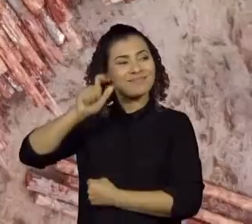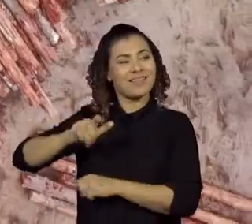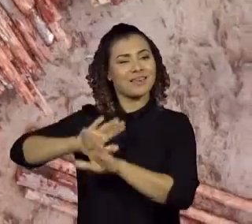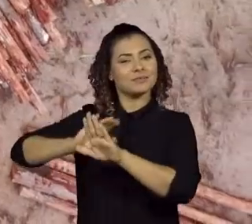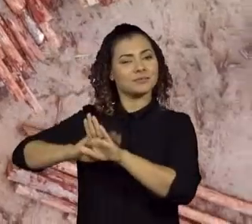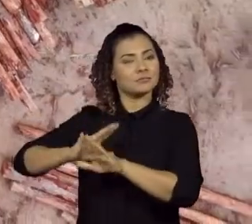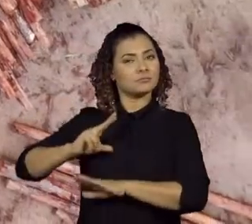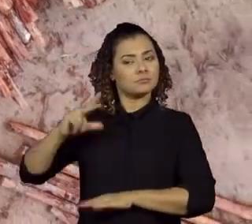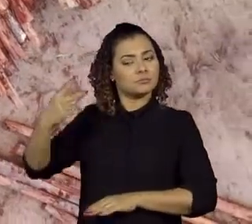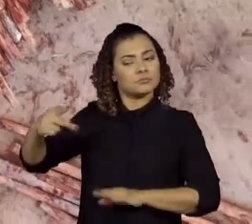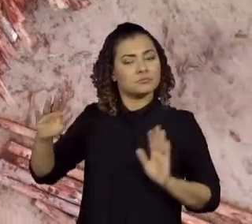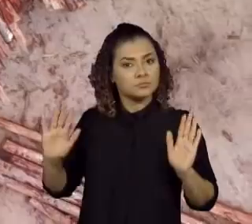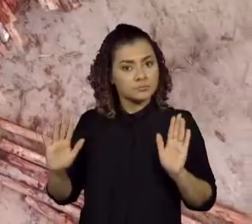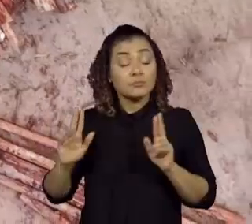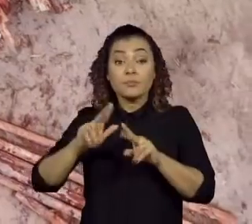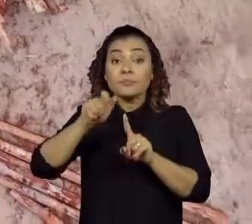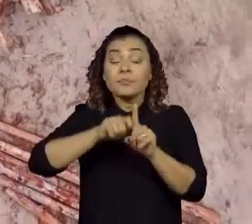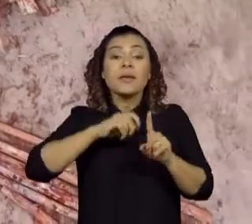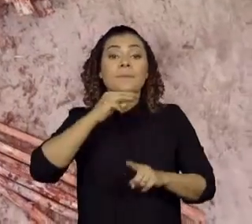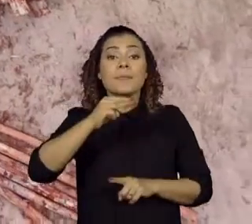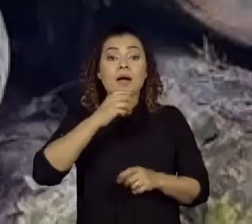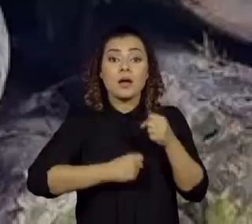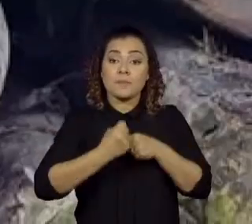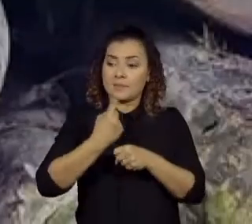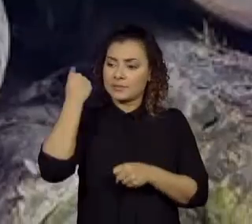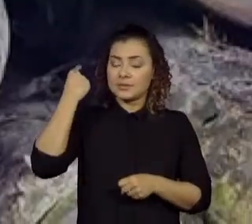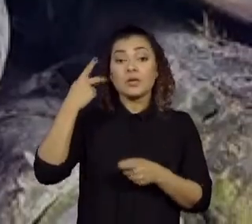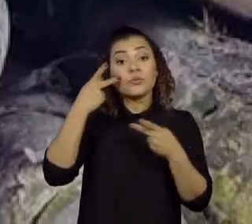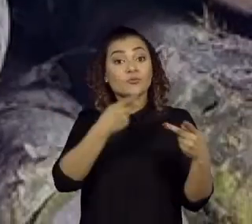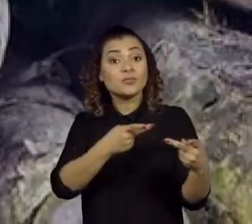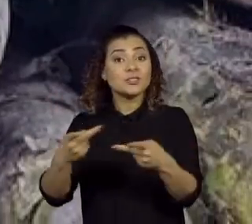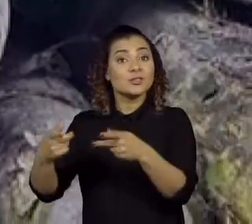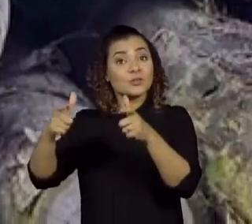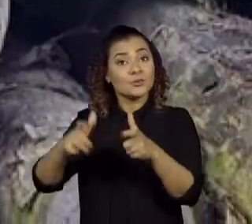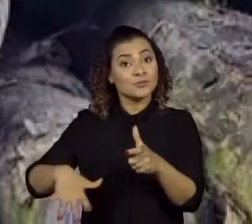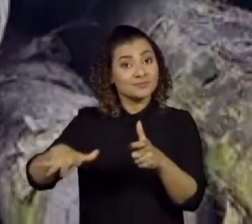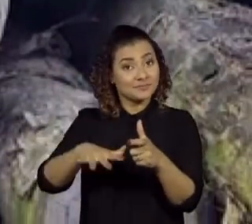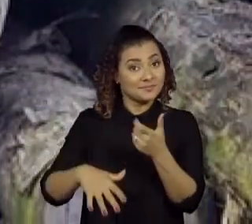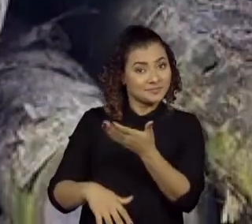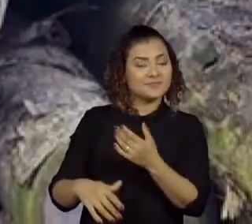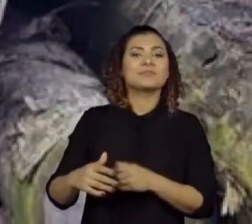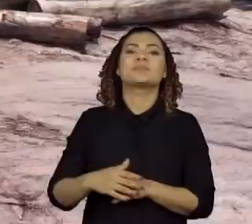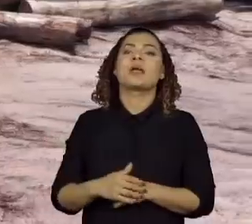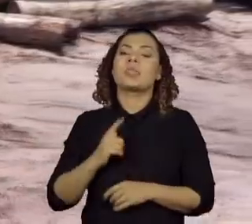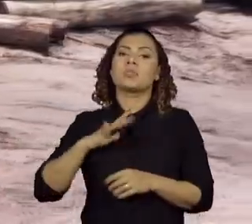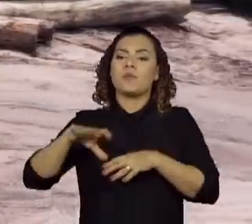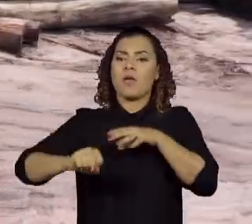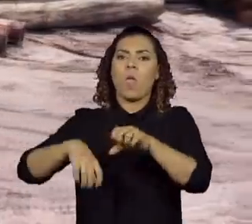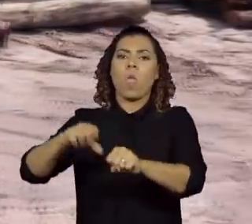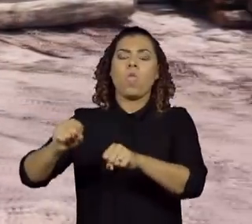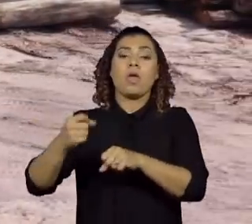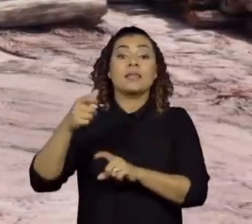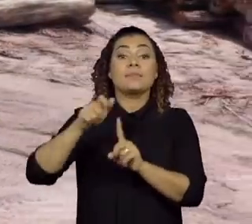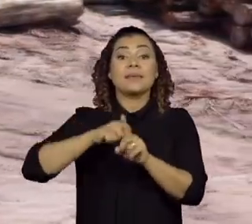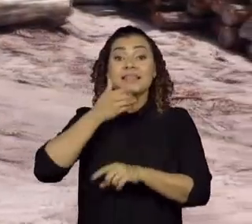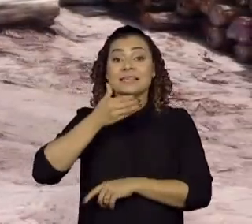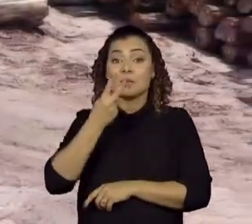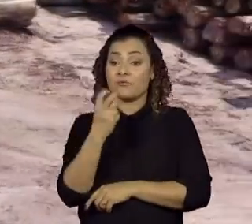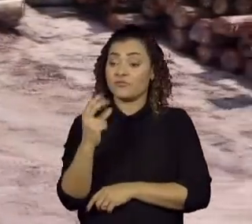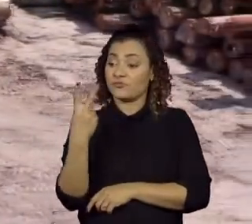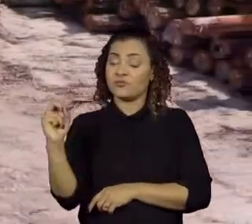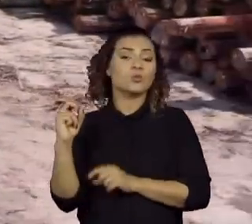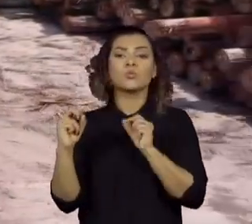particulares. Em março passado, o ministro visitou o local no Pará, onde foram apreendidas, em dezembro de